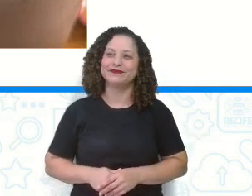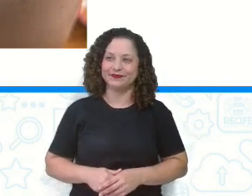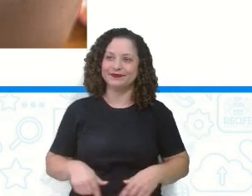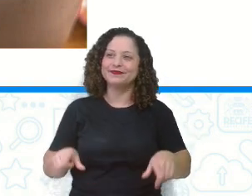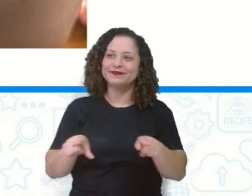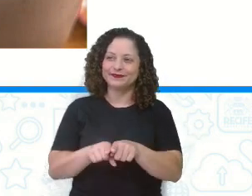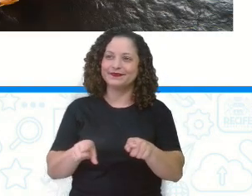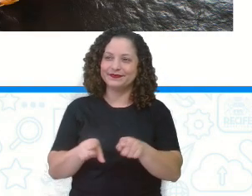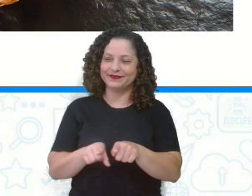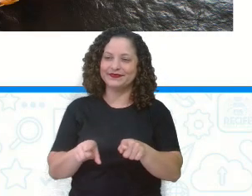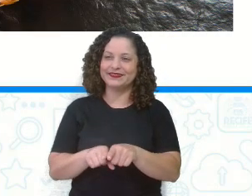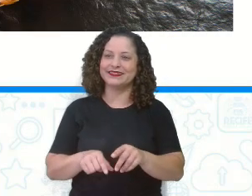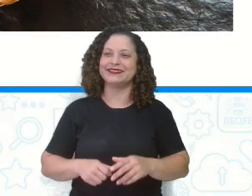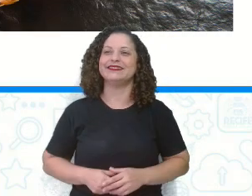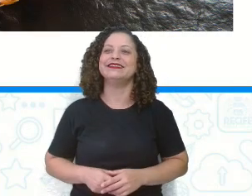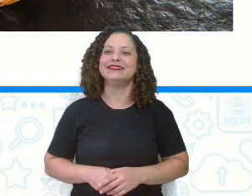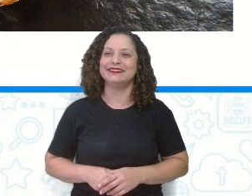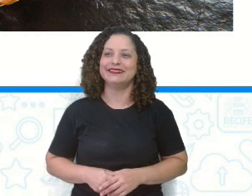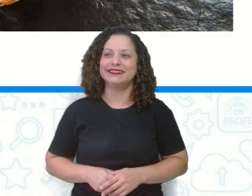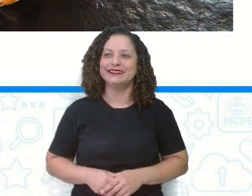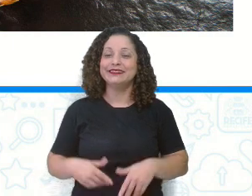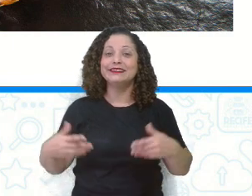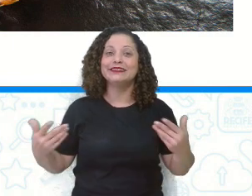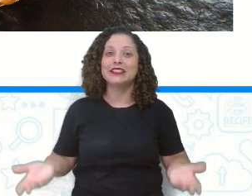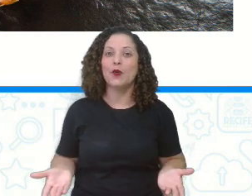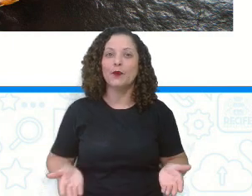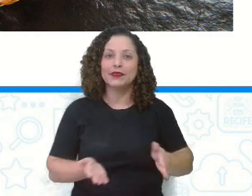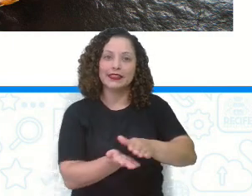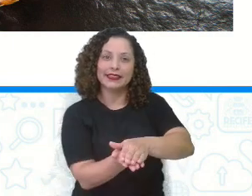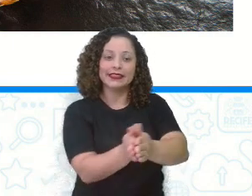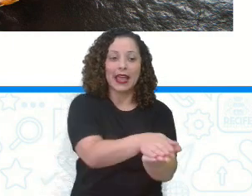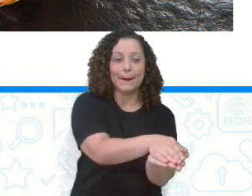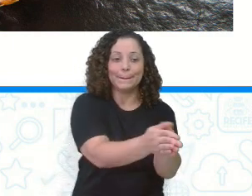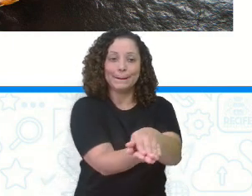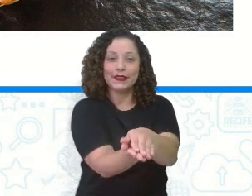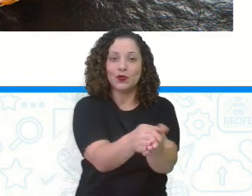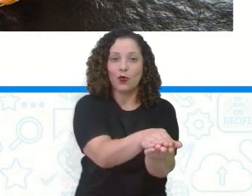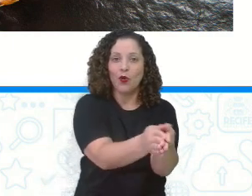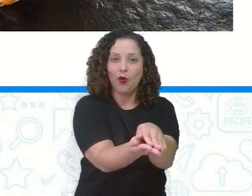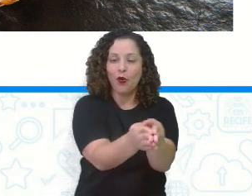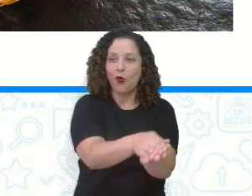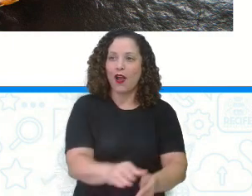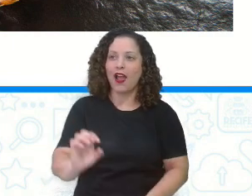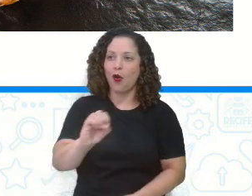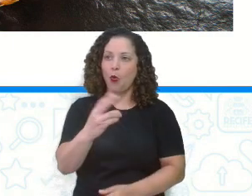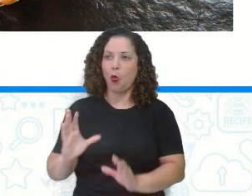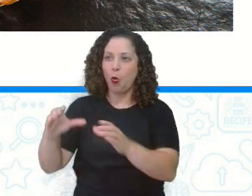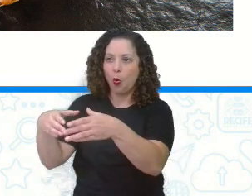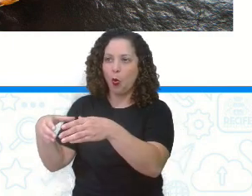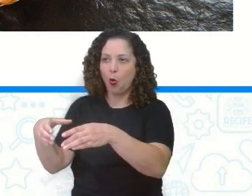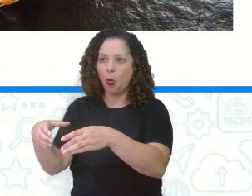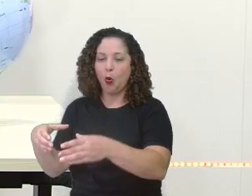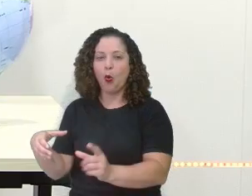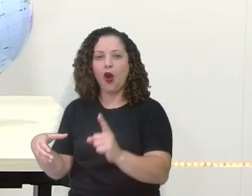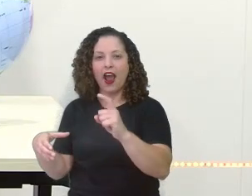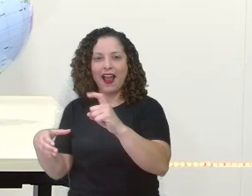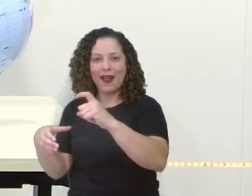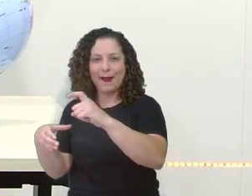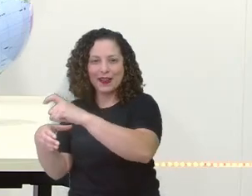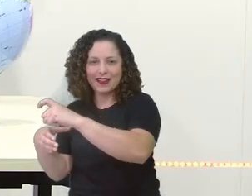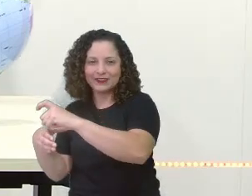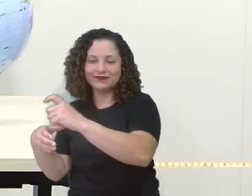cultura também. Olha, tapioca ou tacacá? Tapioca, cultura